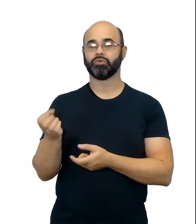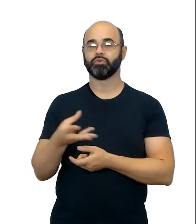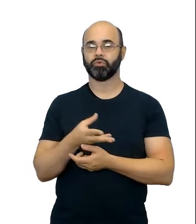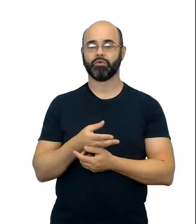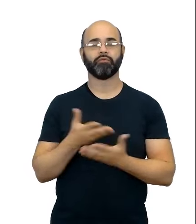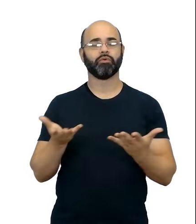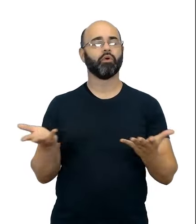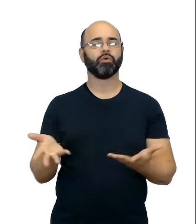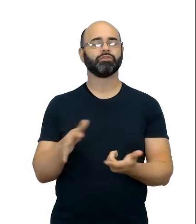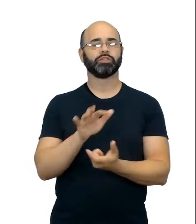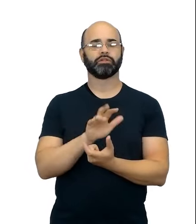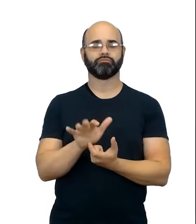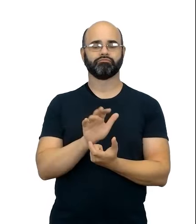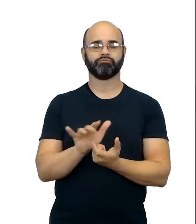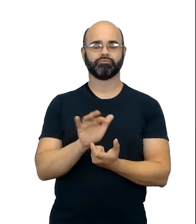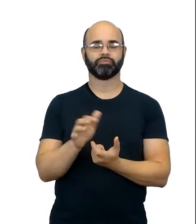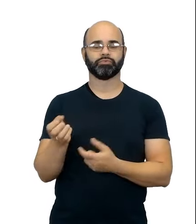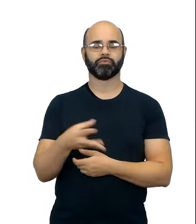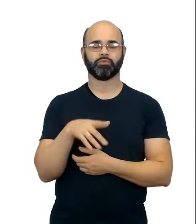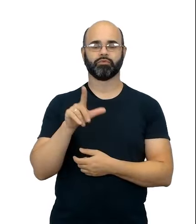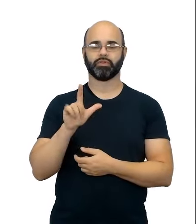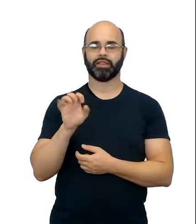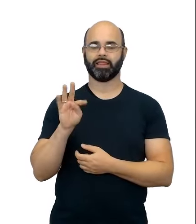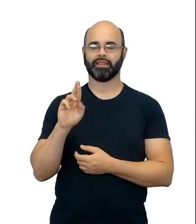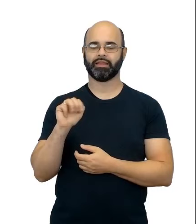novo letramento.